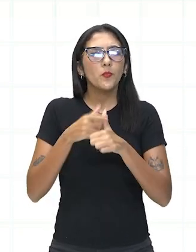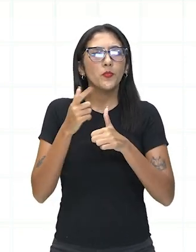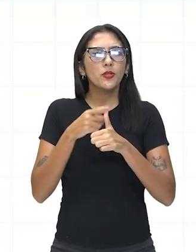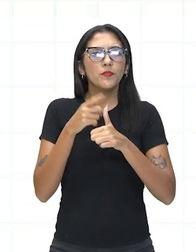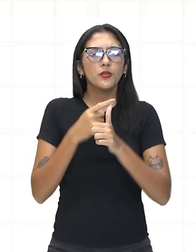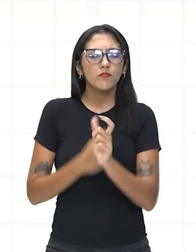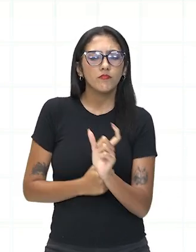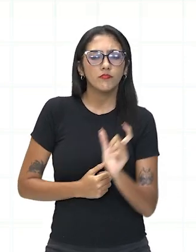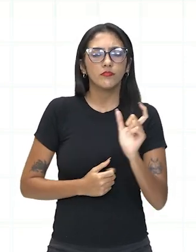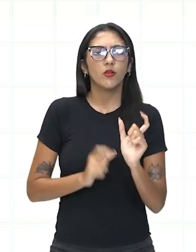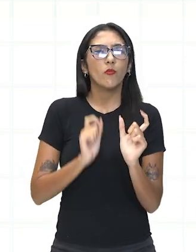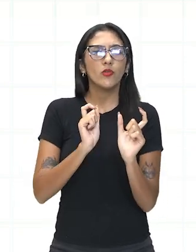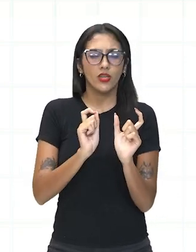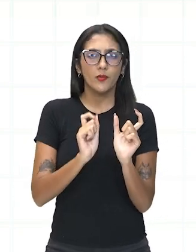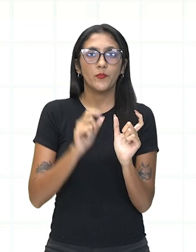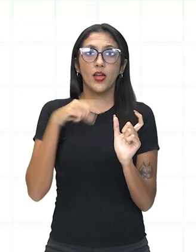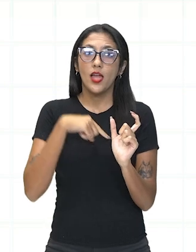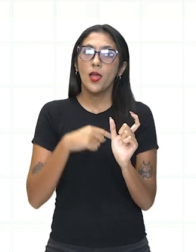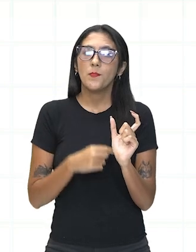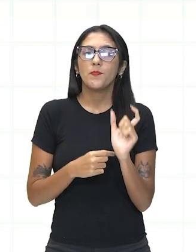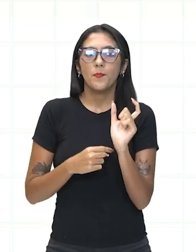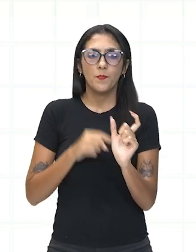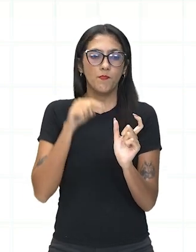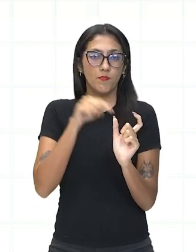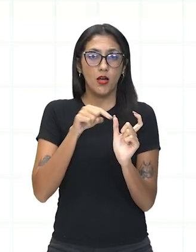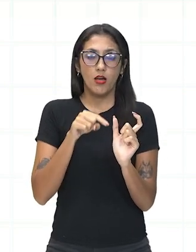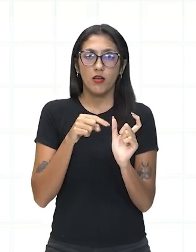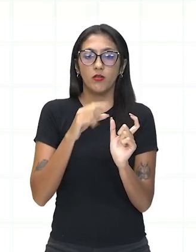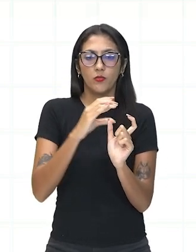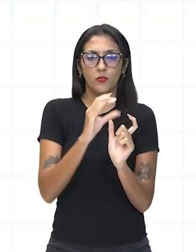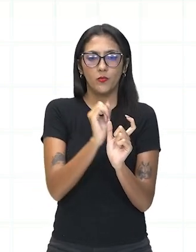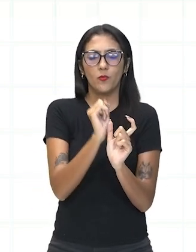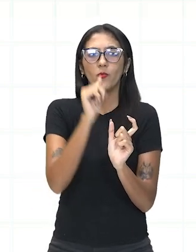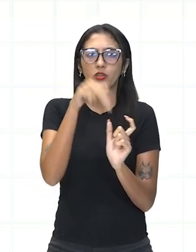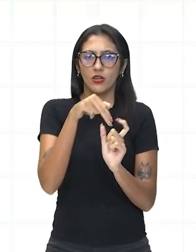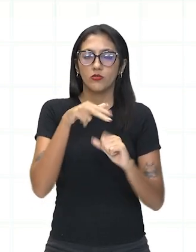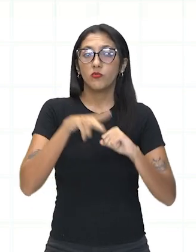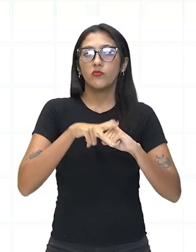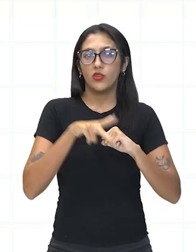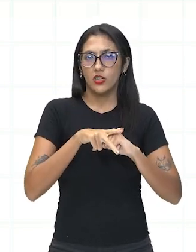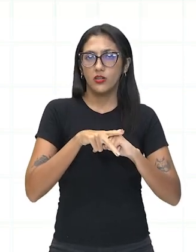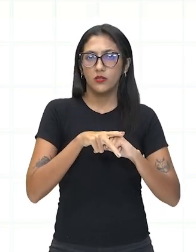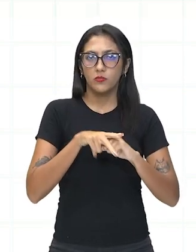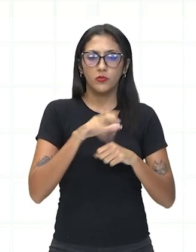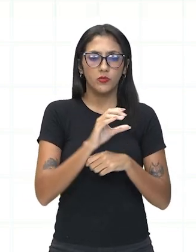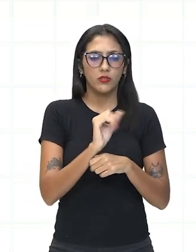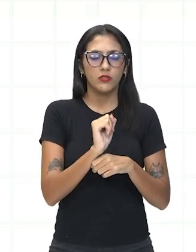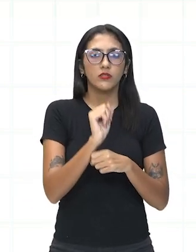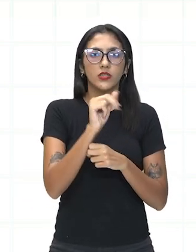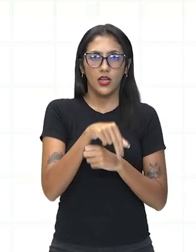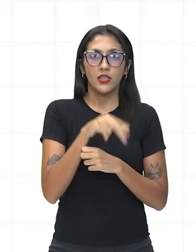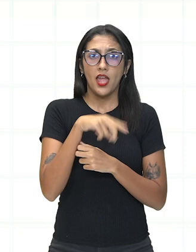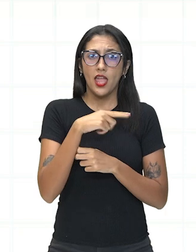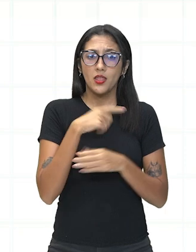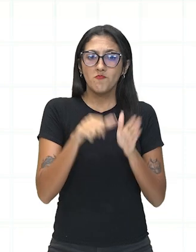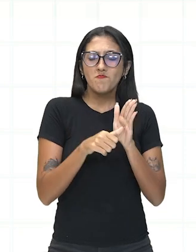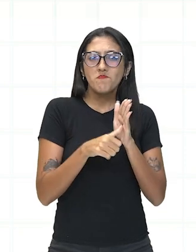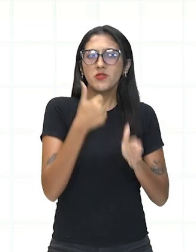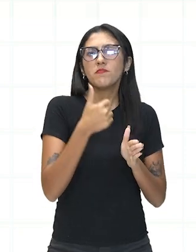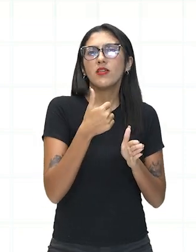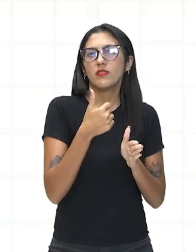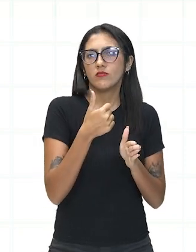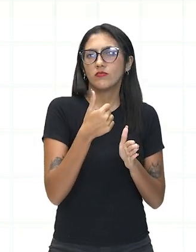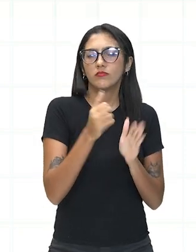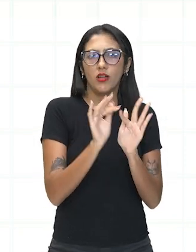vai aparecer aí, que é a própria palavra can, não é? O verbo modal can. Ele é que inicia a